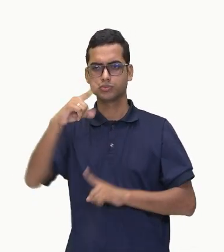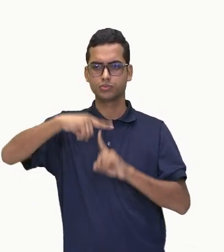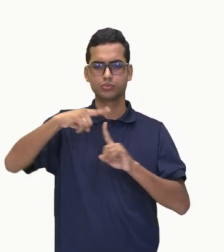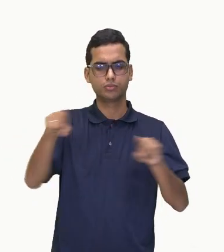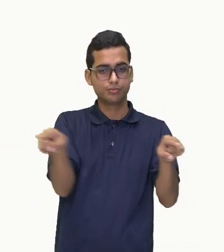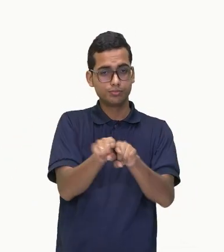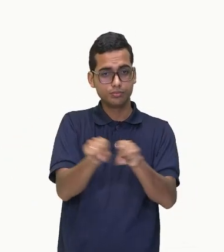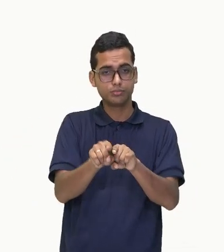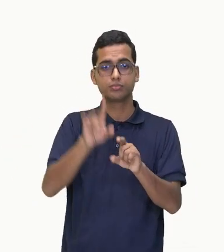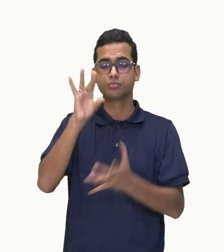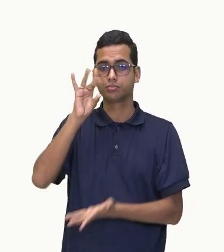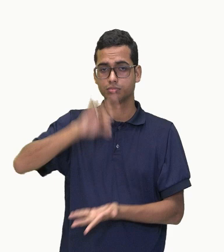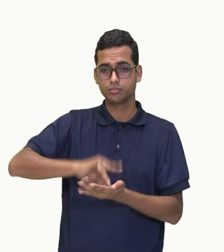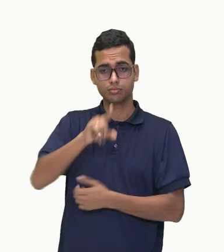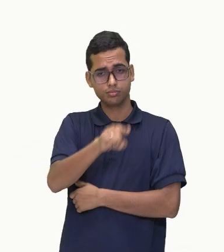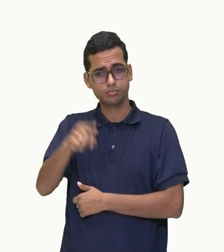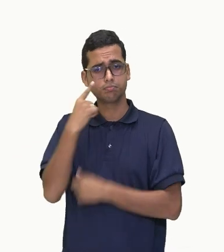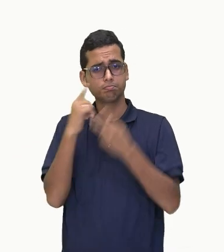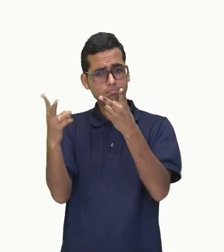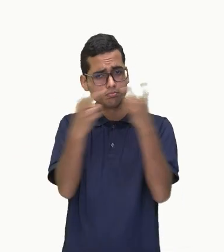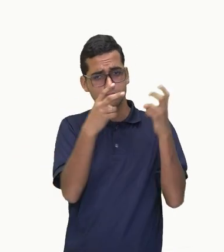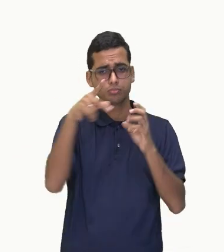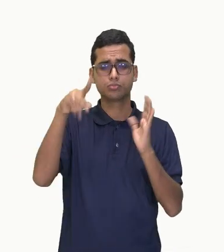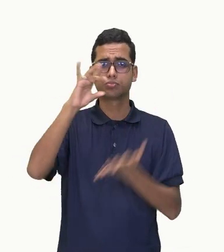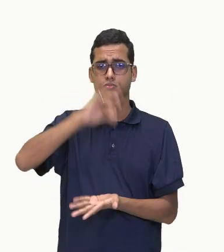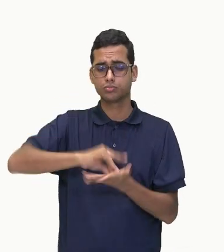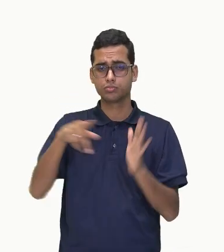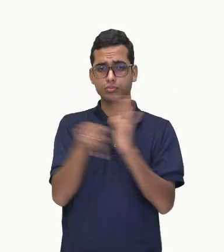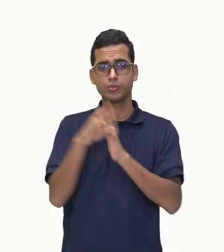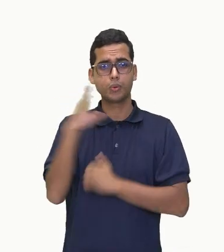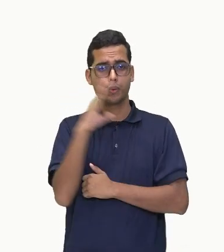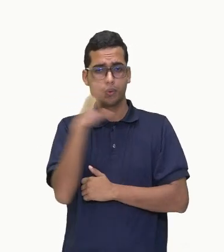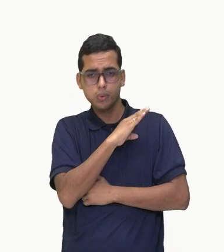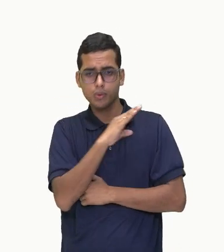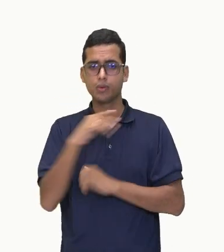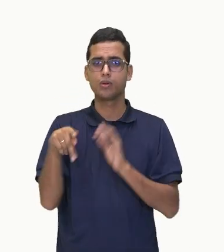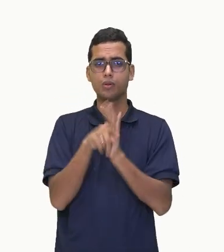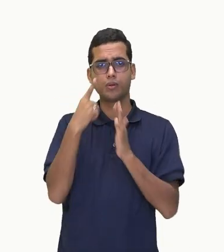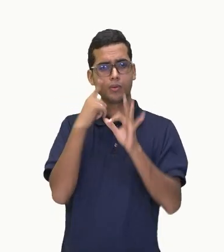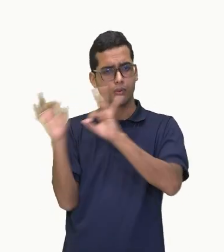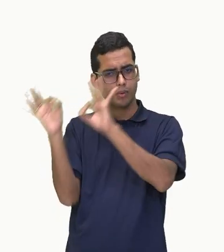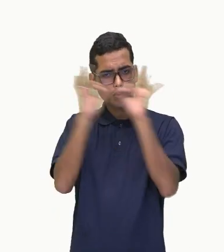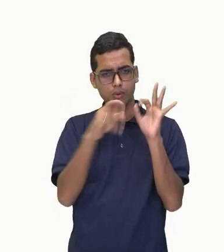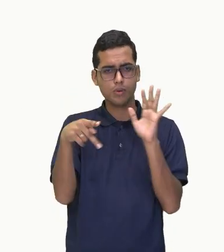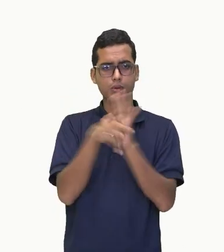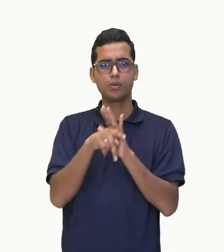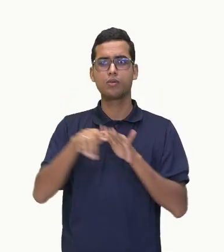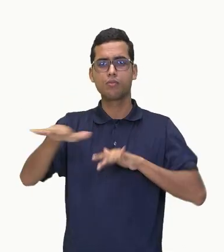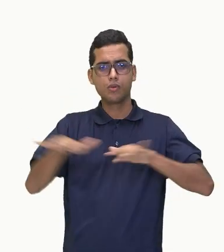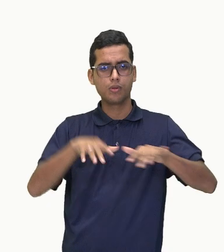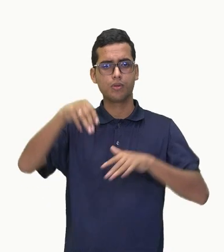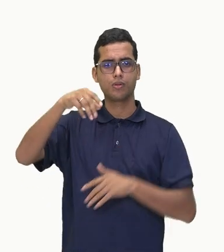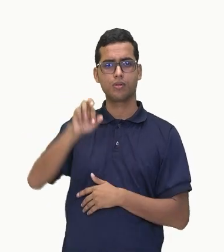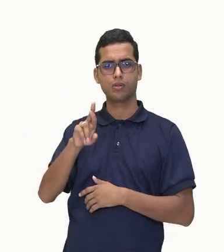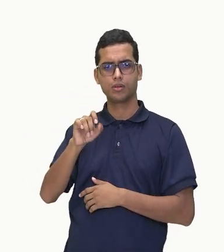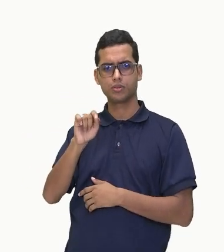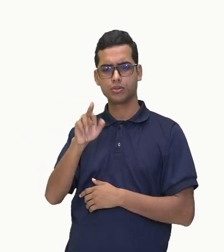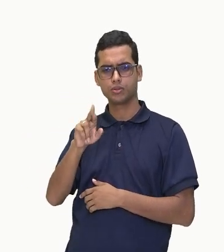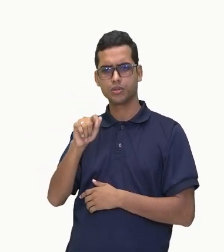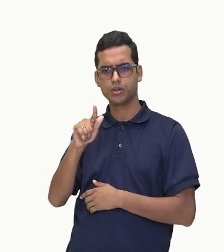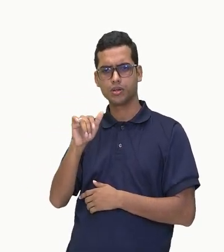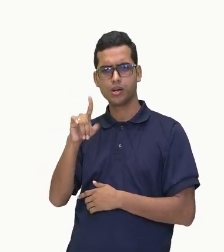também você vai perceber que envolve a velocidade, vejam aí, é o movimento